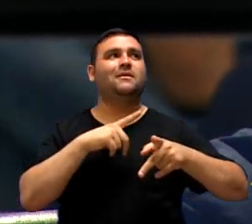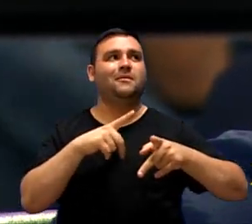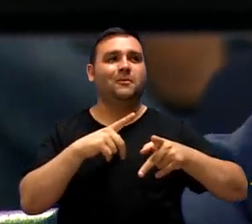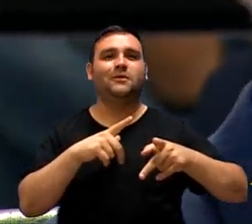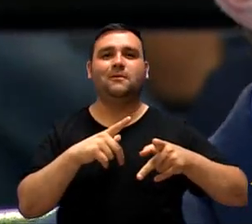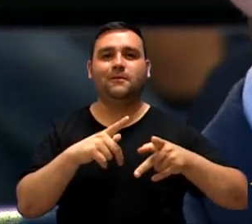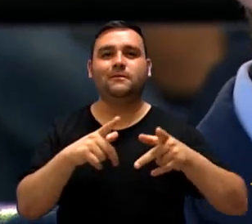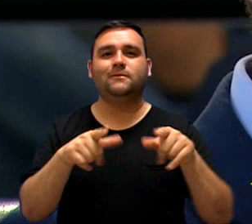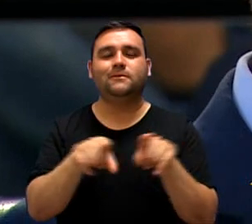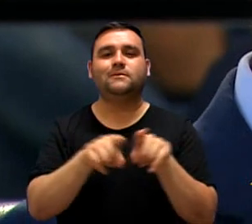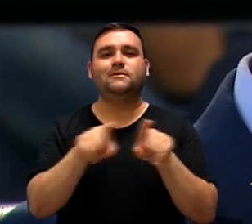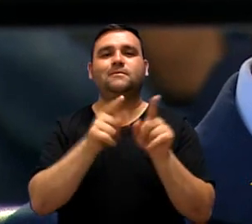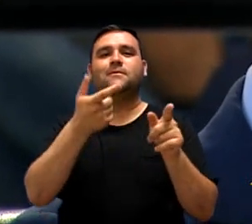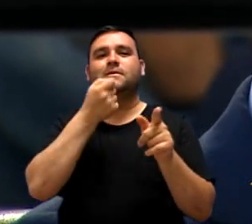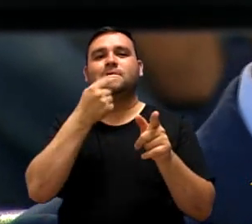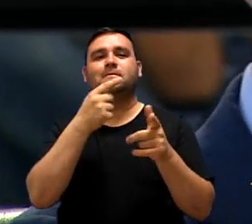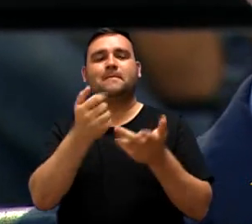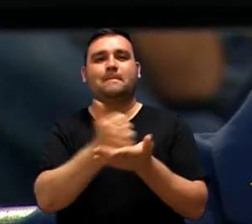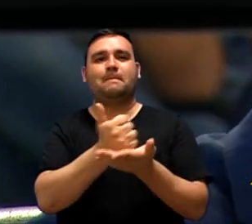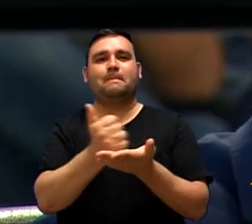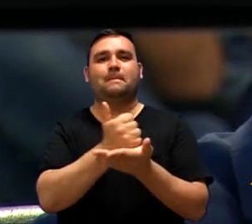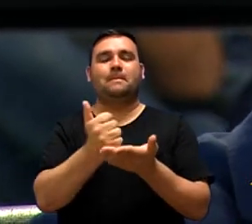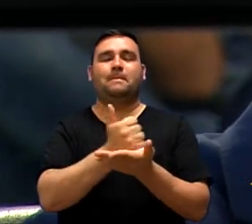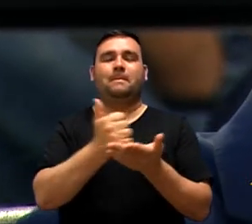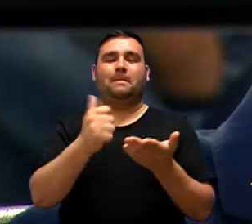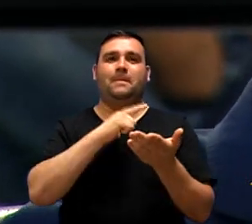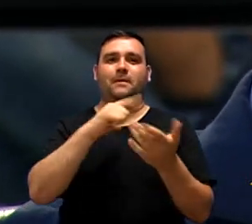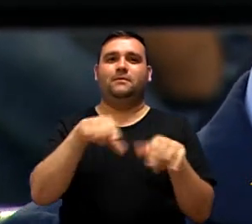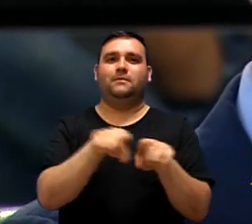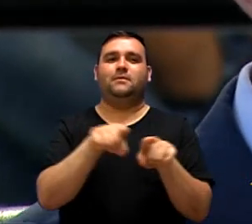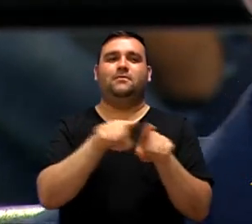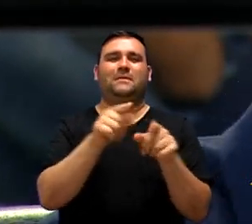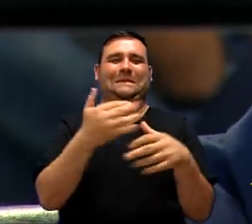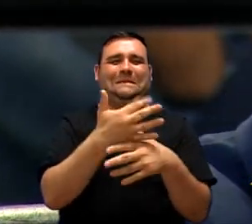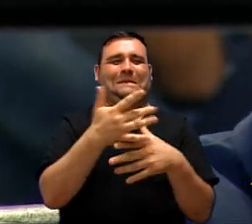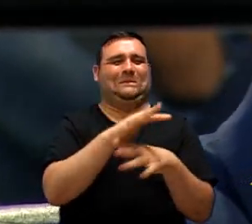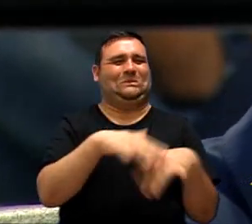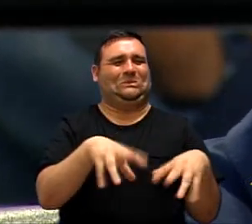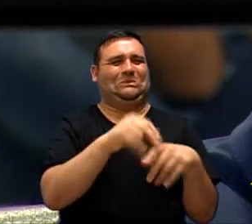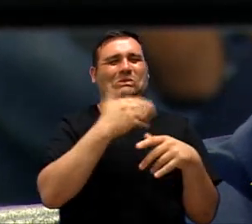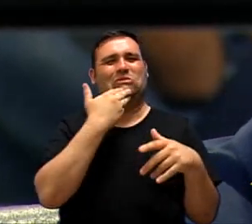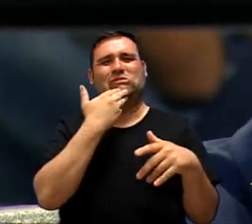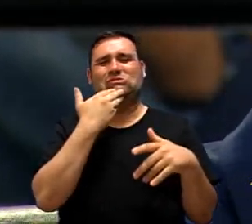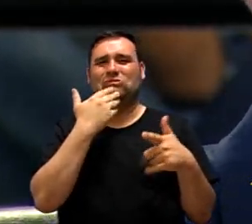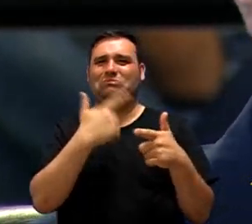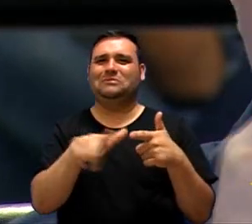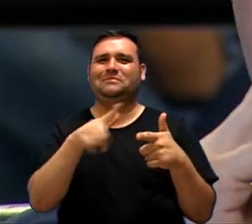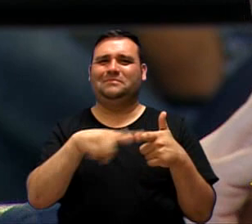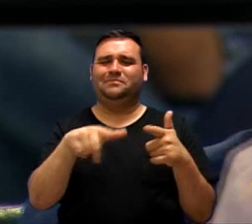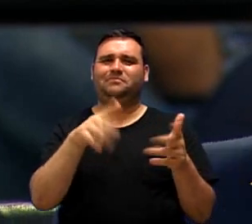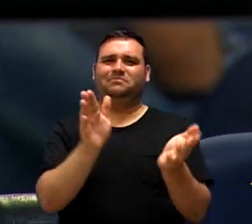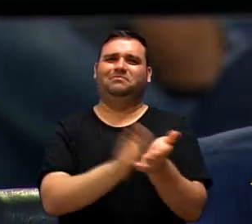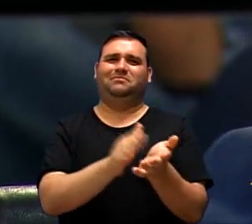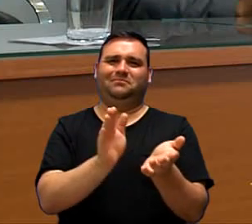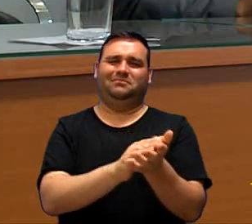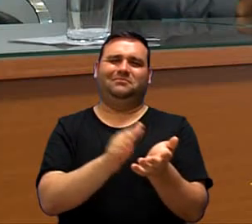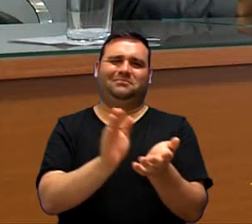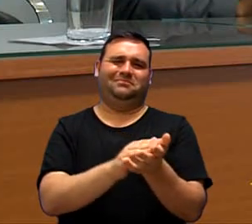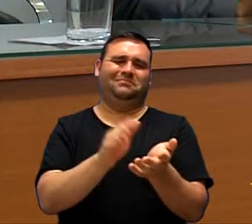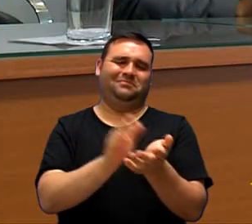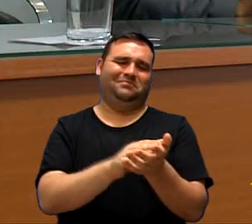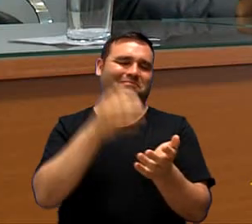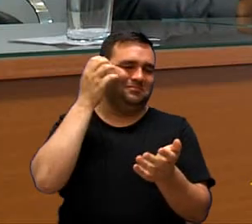faltam medicamentos nas UBS, enquanto faltam cidade cheia de buracos, cheia de problema. Parabéns, viu, Périx? É